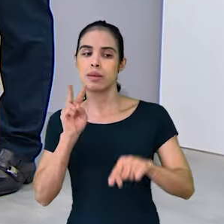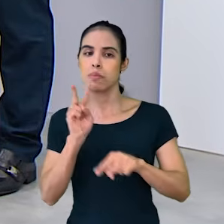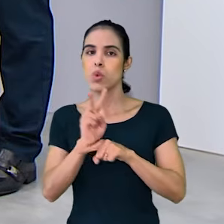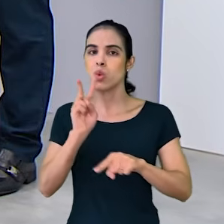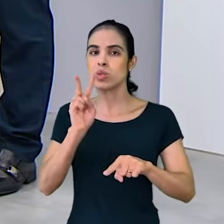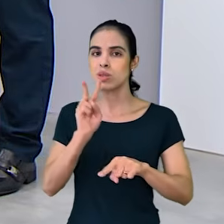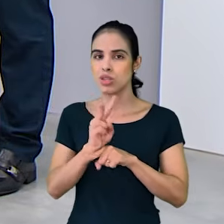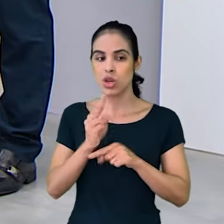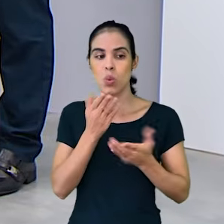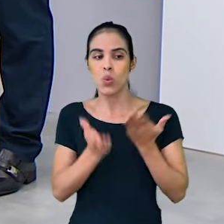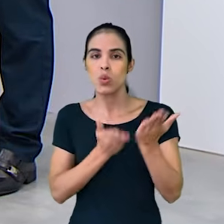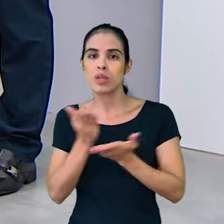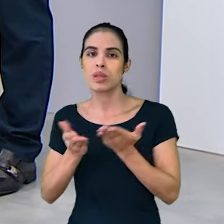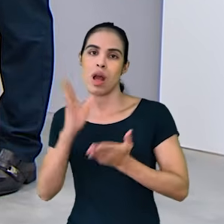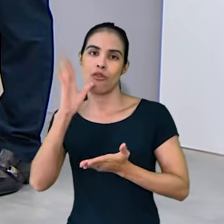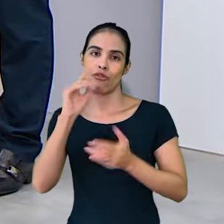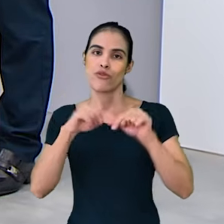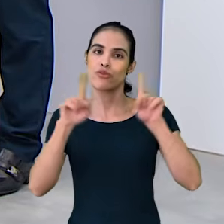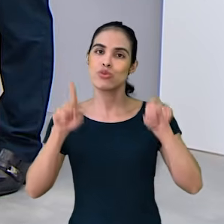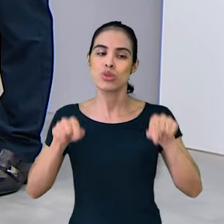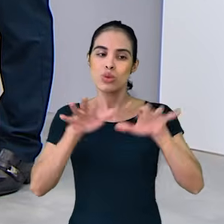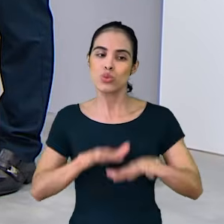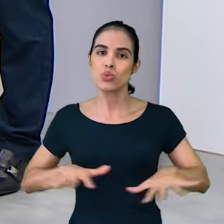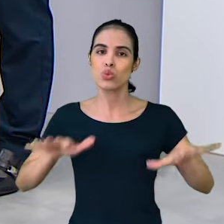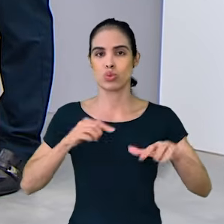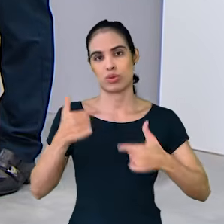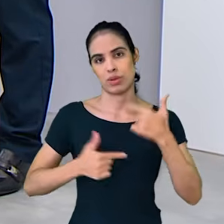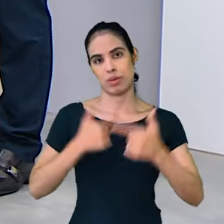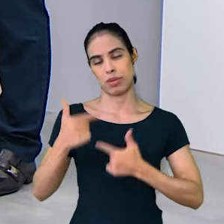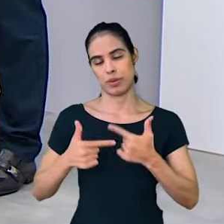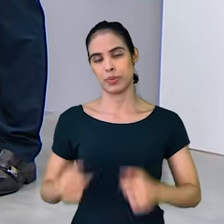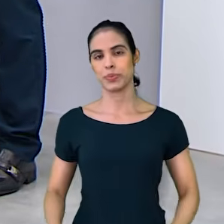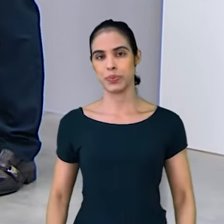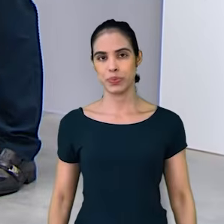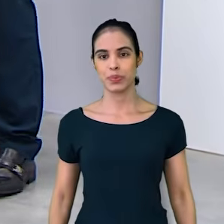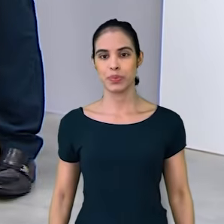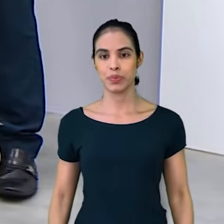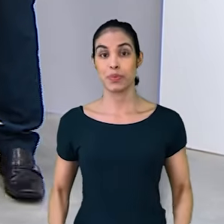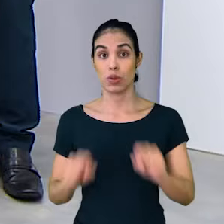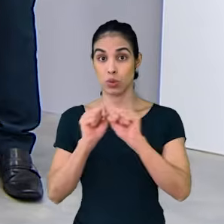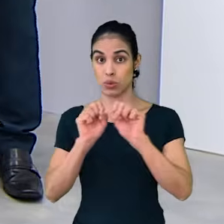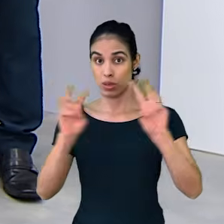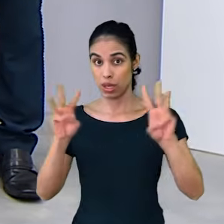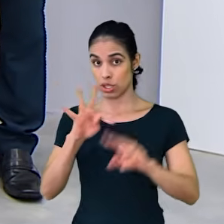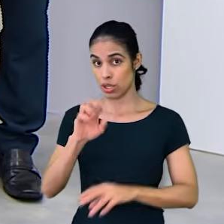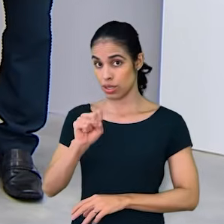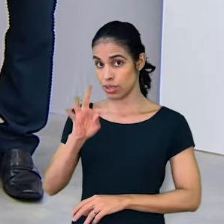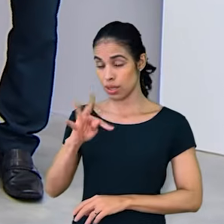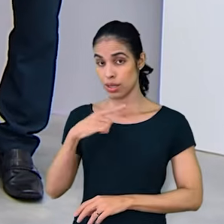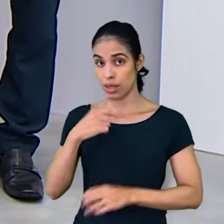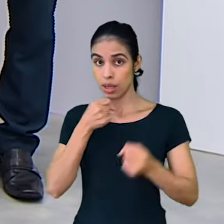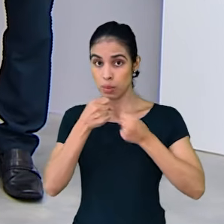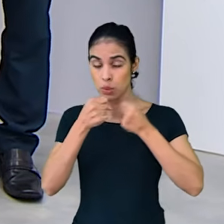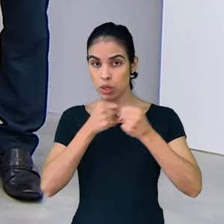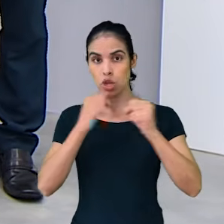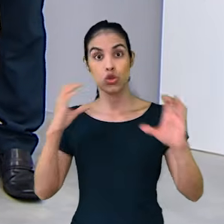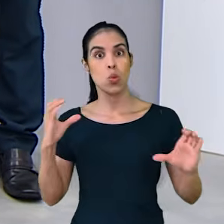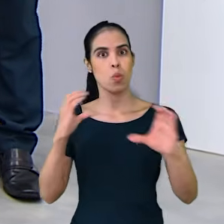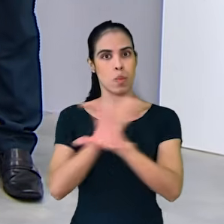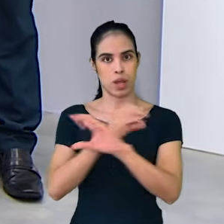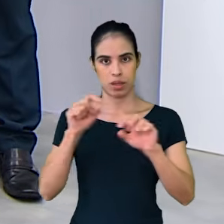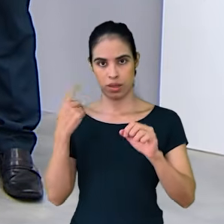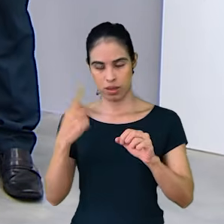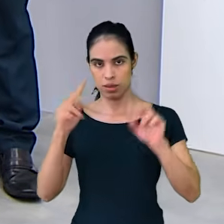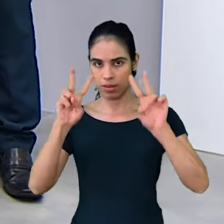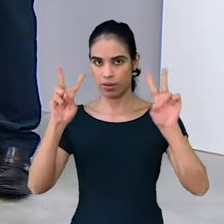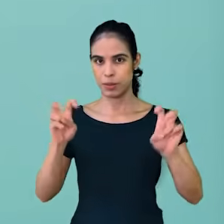de proteção a trabalhadores e trabalhadoras. E no site do TST você confere uma reportagem